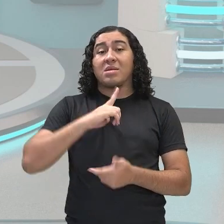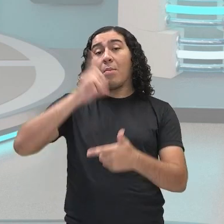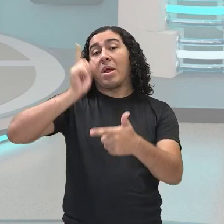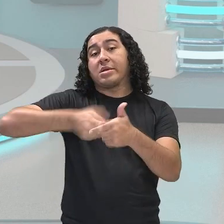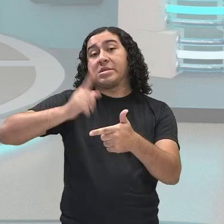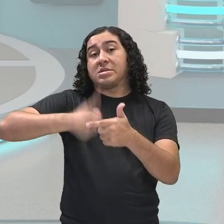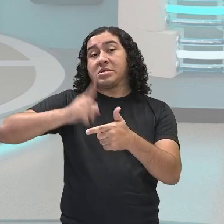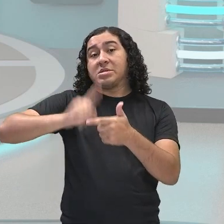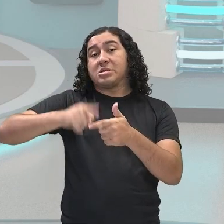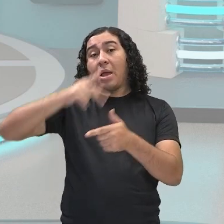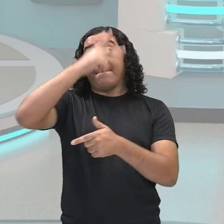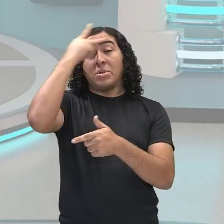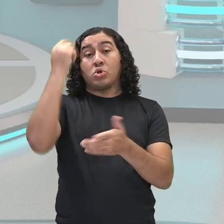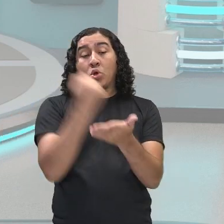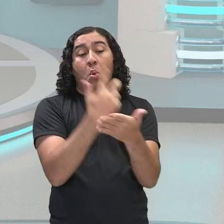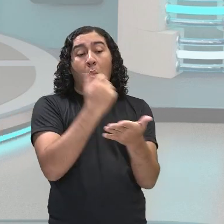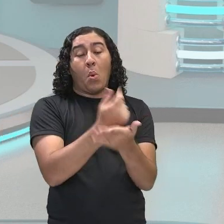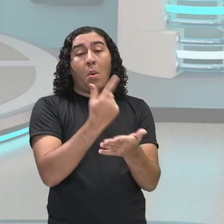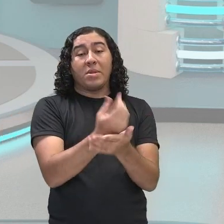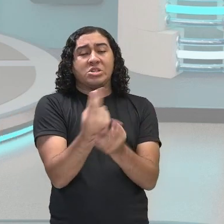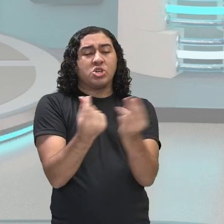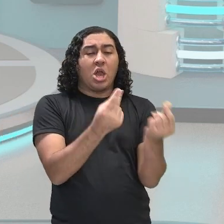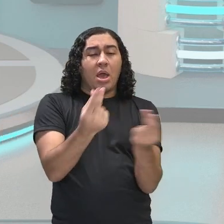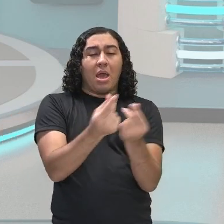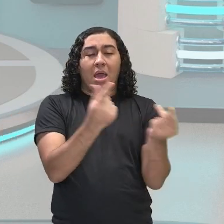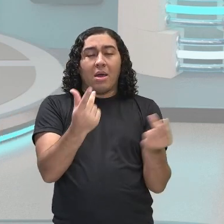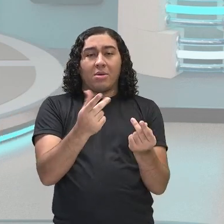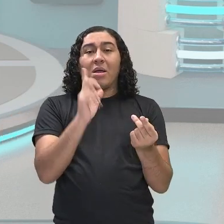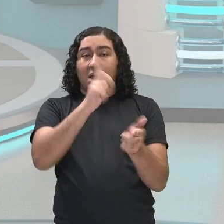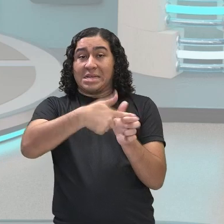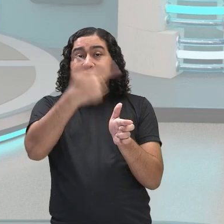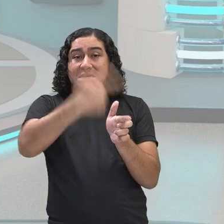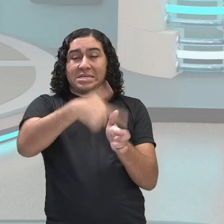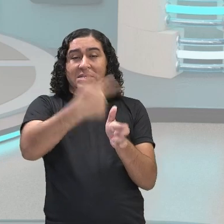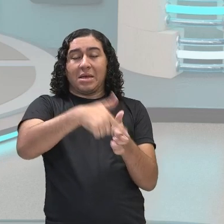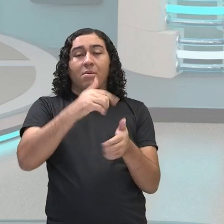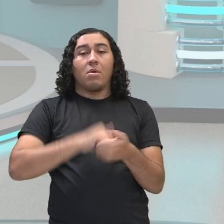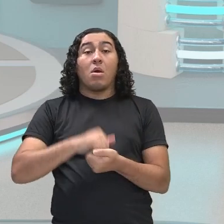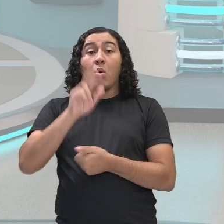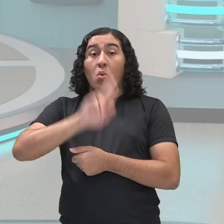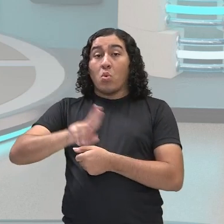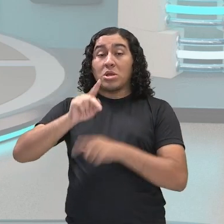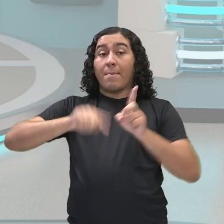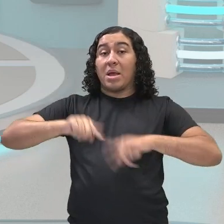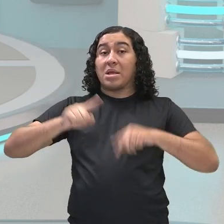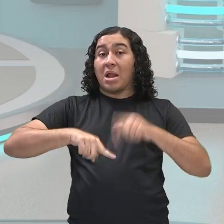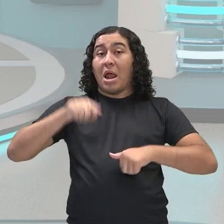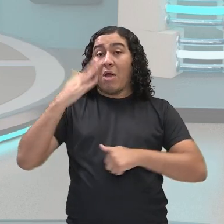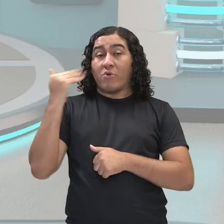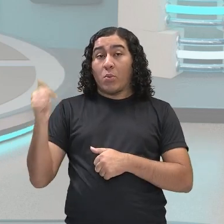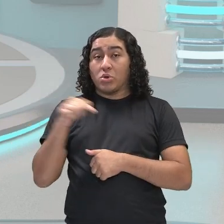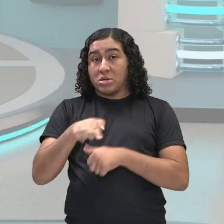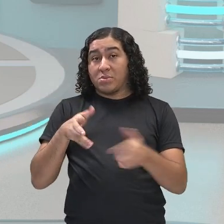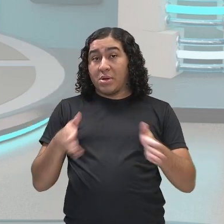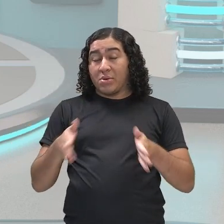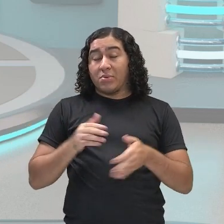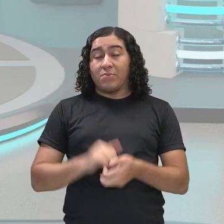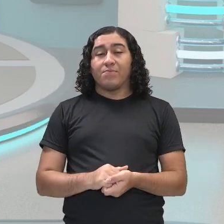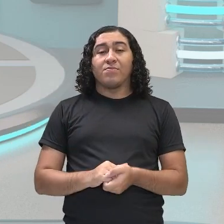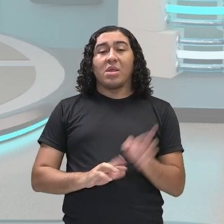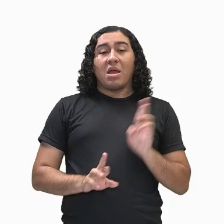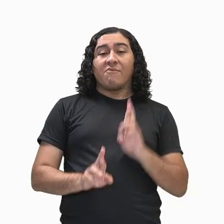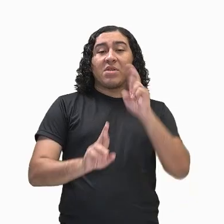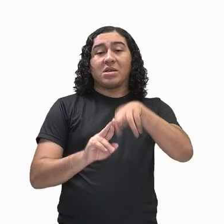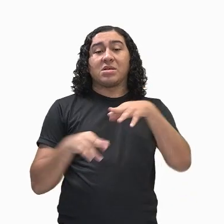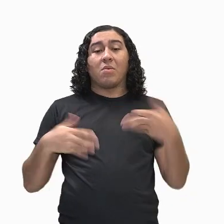ao consumismo. Então eles utilizavam elementos ali que estavam em alta na época. Uma das referências desse movimento